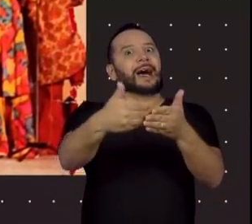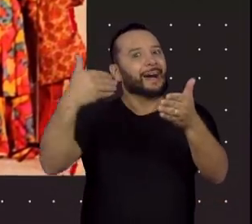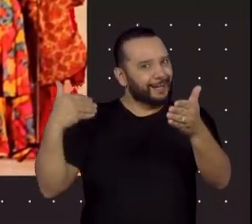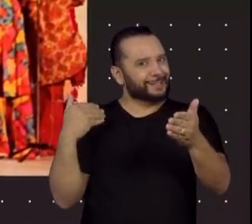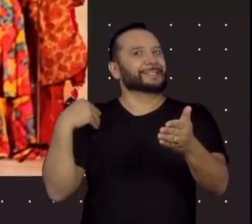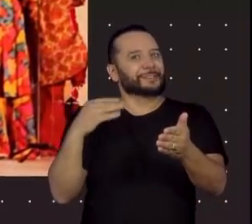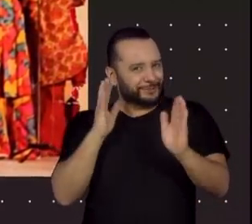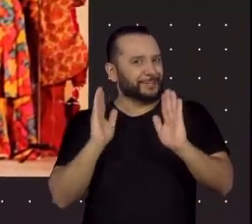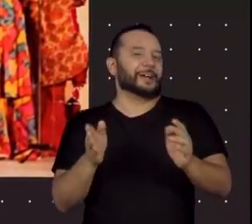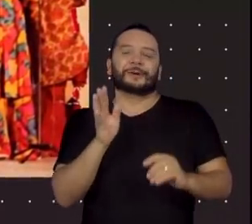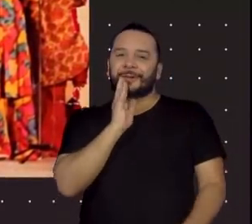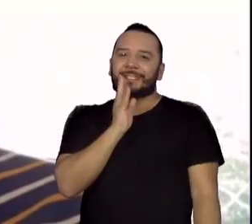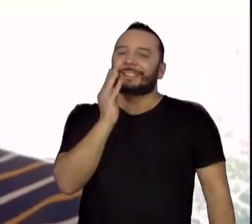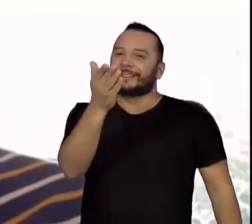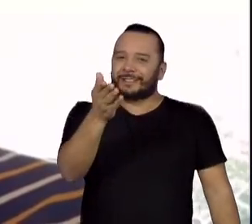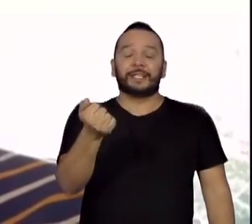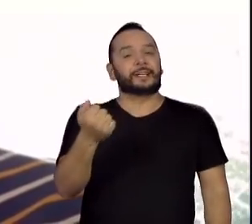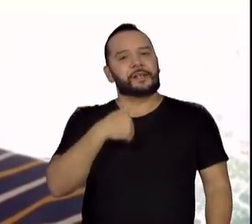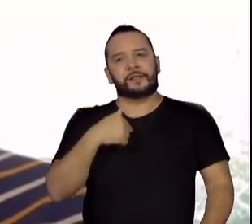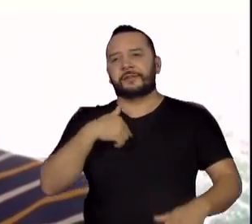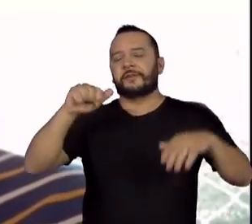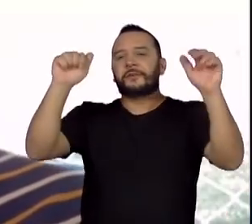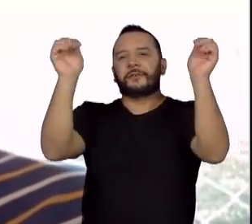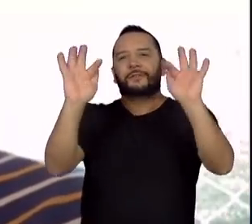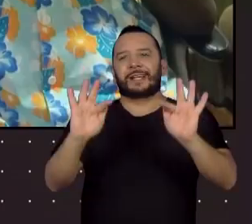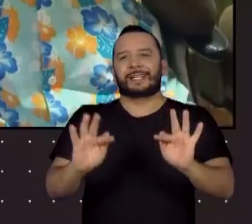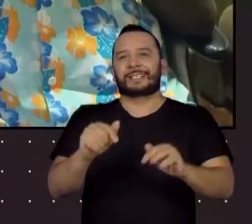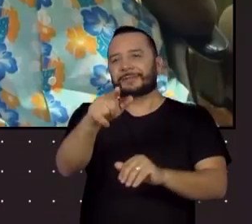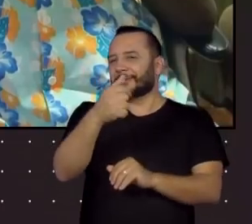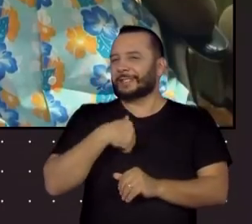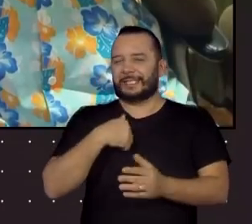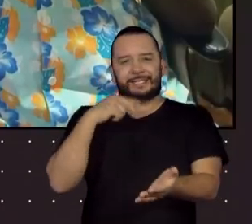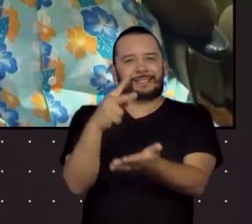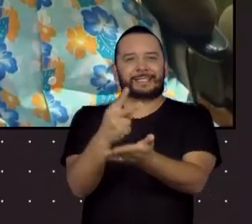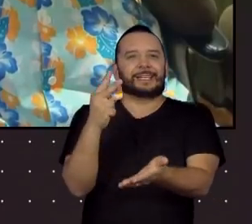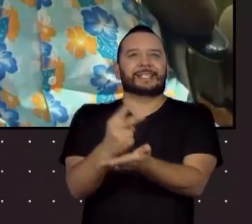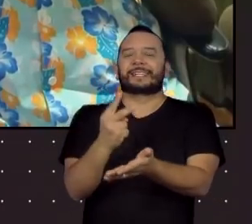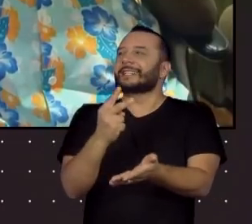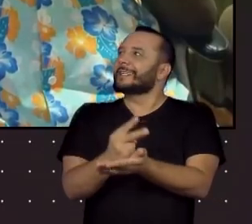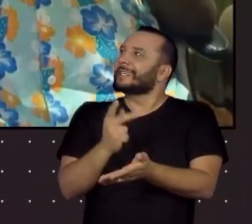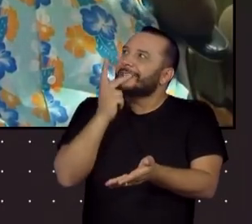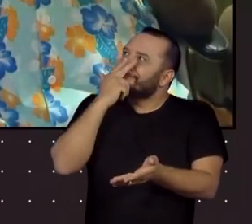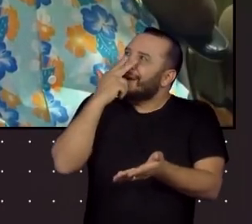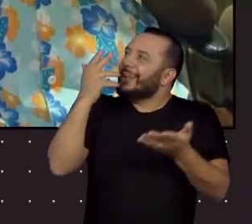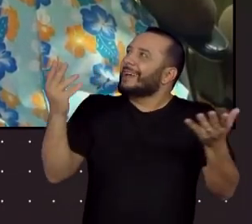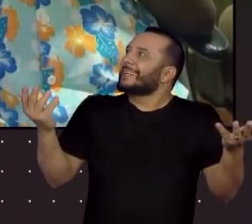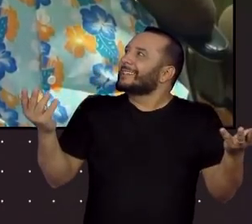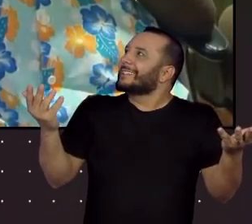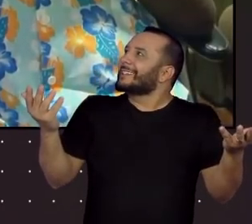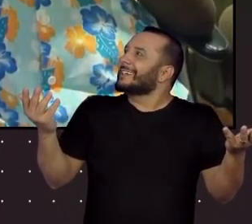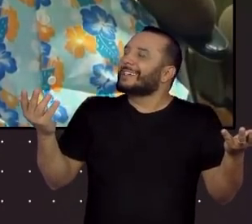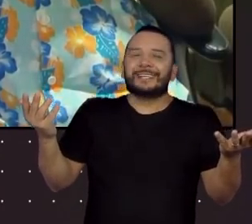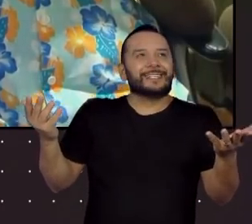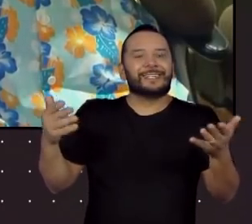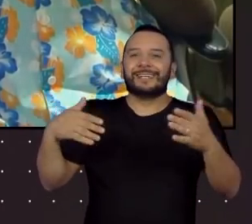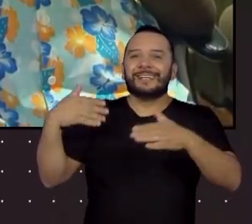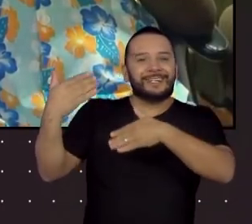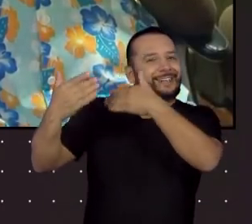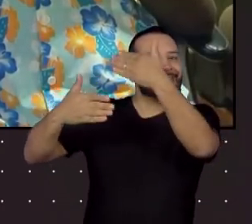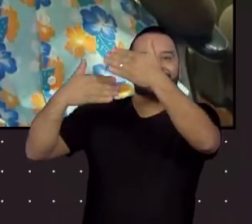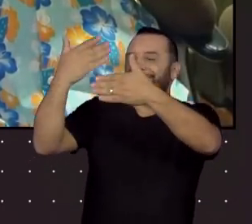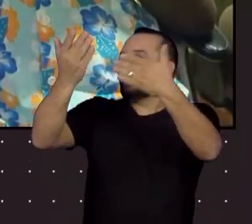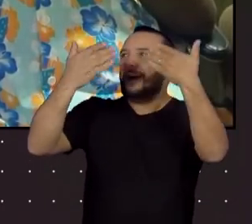tempo. Mas eu fico feliz da sua carreira estar sempre realmente seguindo cada vez mais